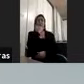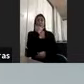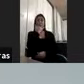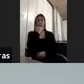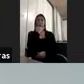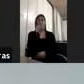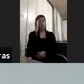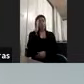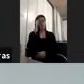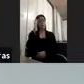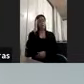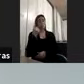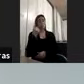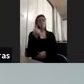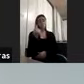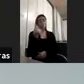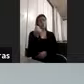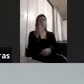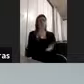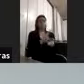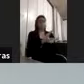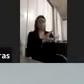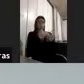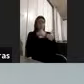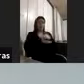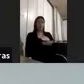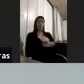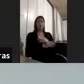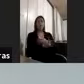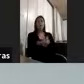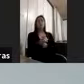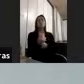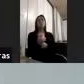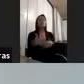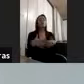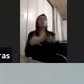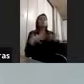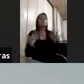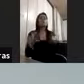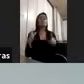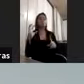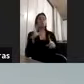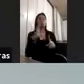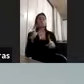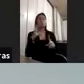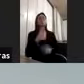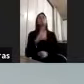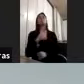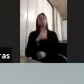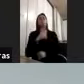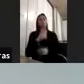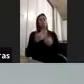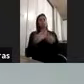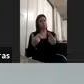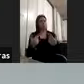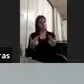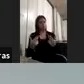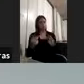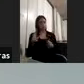anos anteriores, vamos ver o quanto que ela já recebeu de incentivo e benefício fiscal do Paraná. Então,